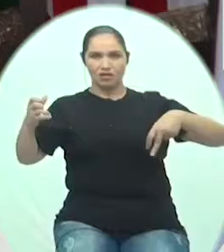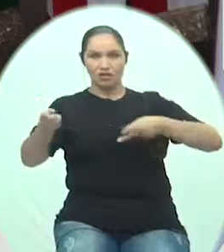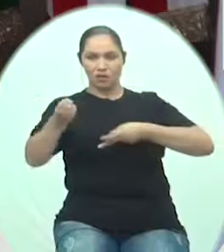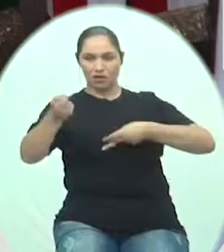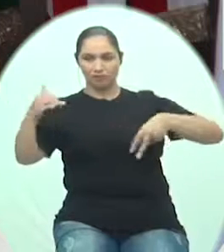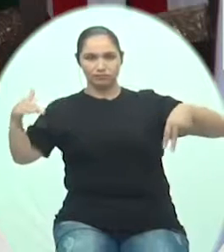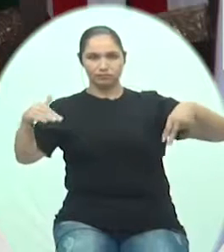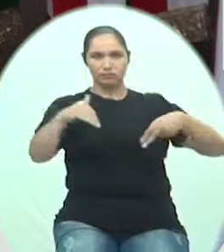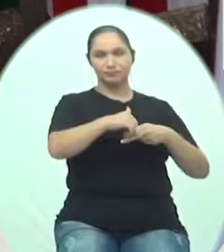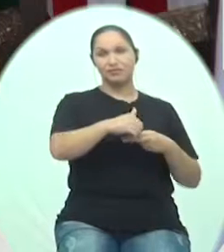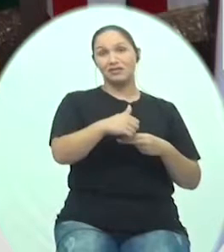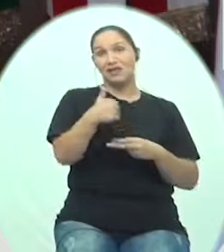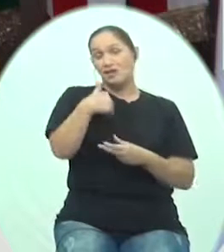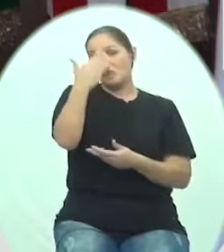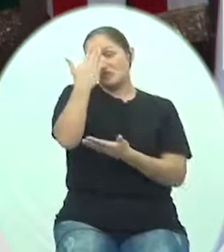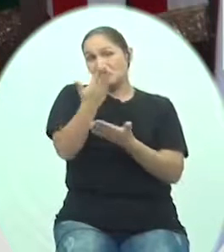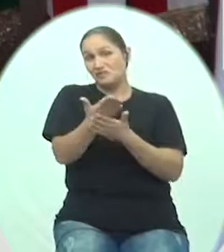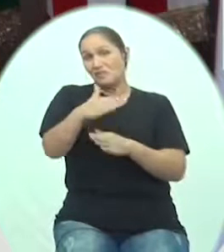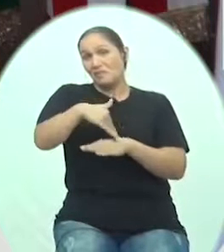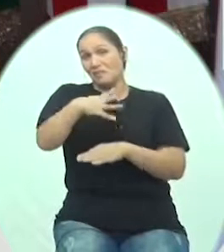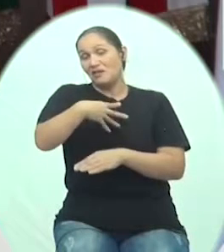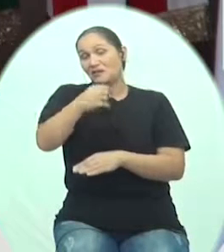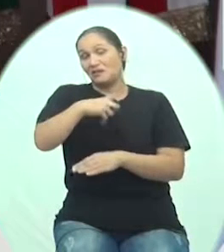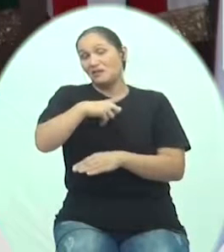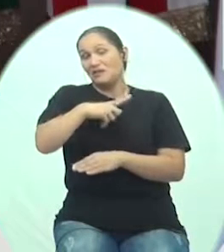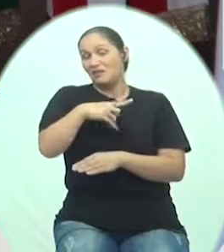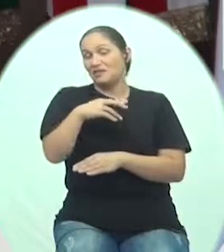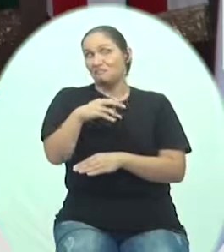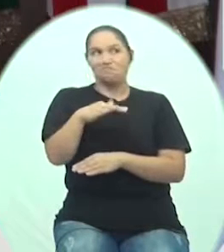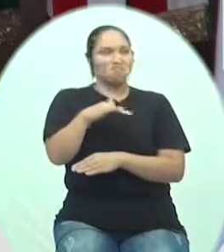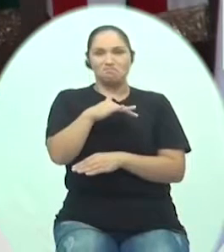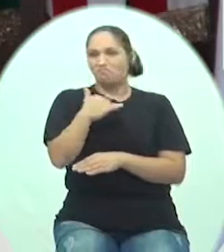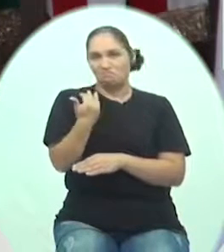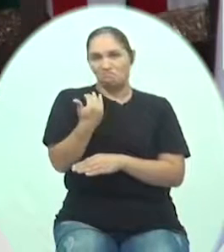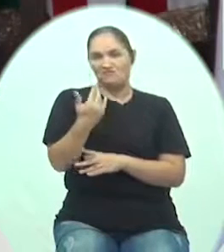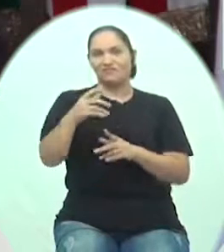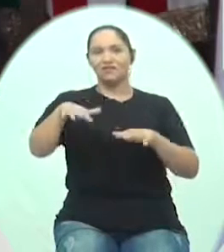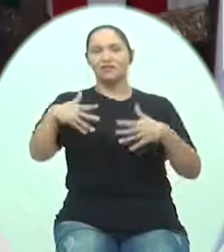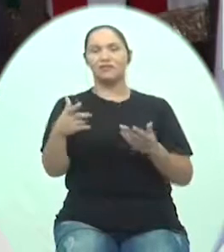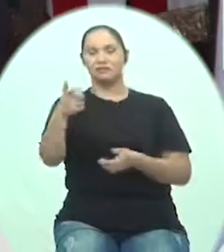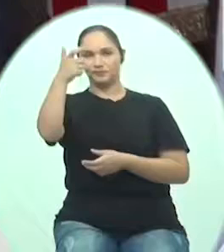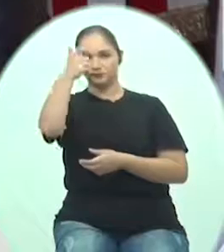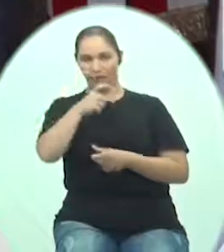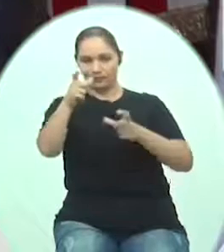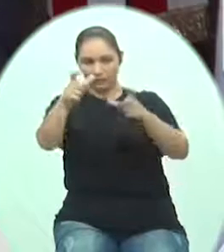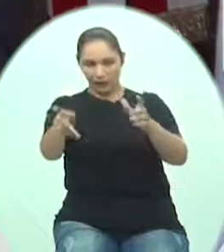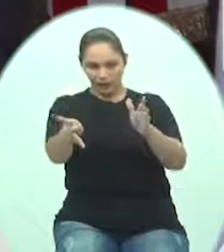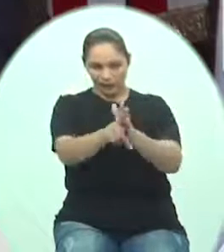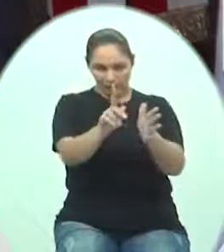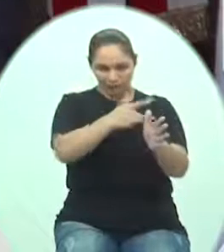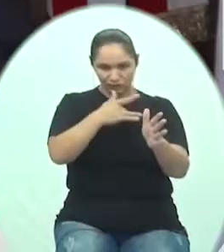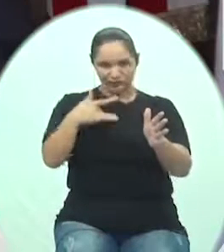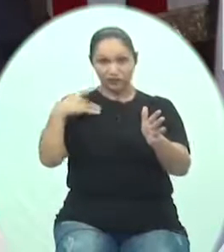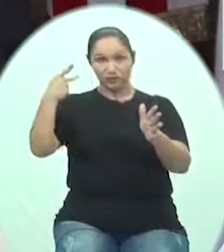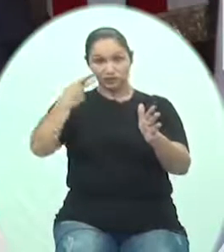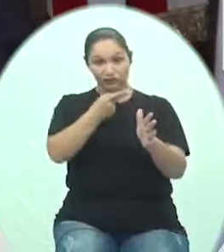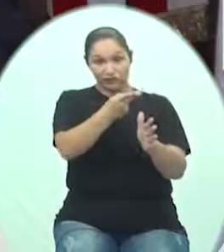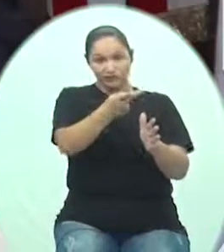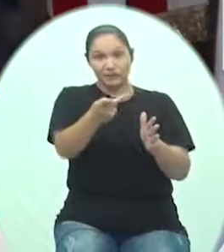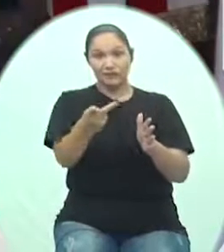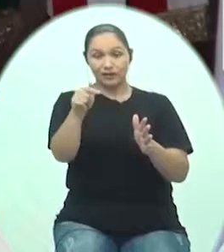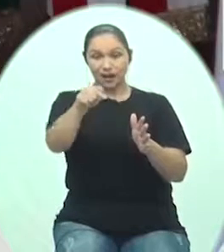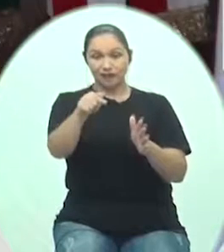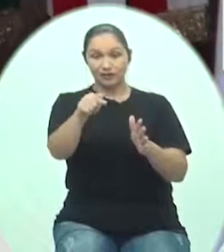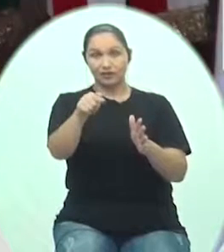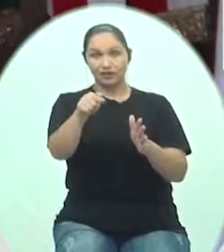eh eu gostaria eu tive na unidade básica de saúde do distrito do Rio mana que vai ser inaugurado agora provavelmente